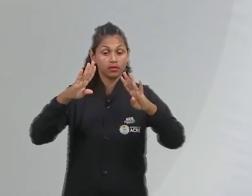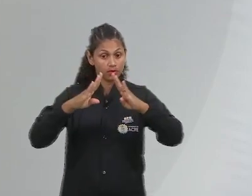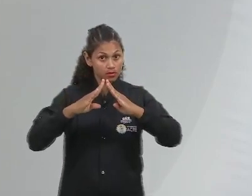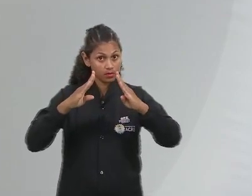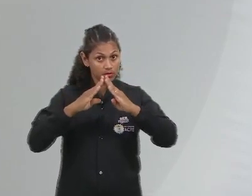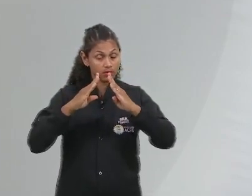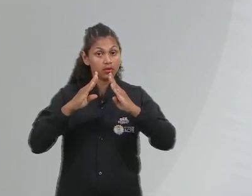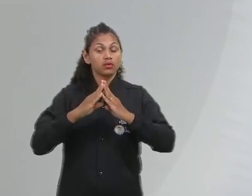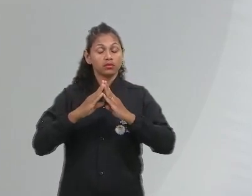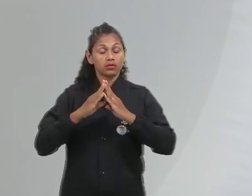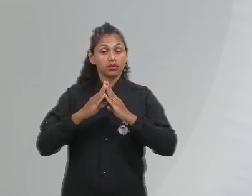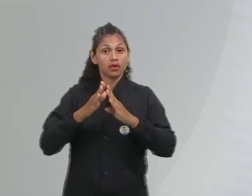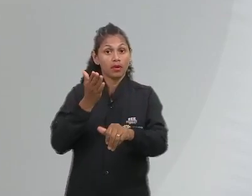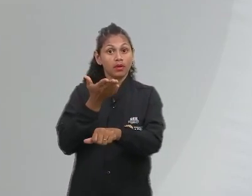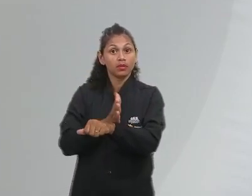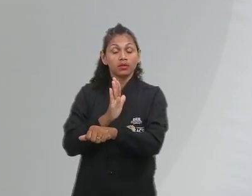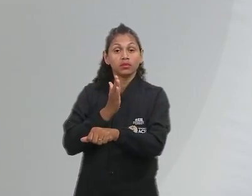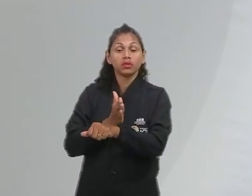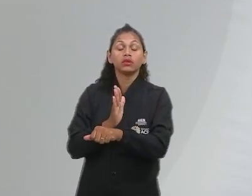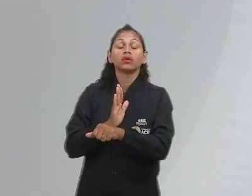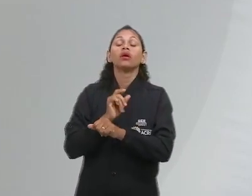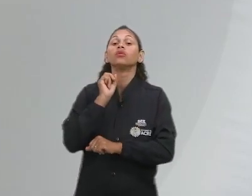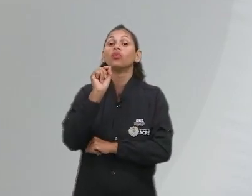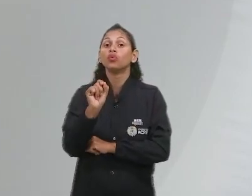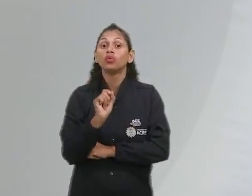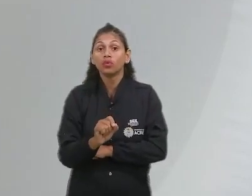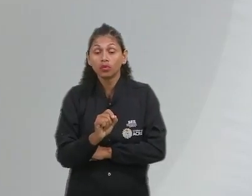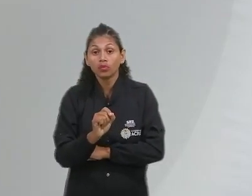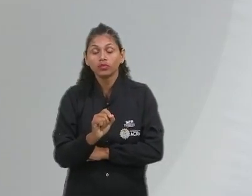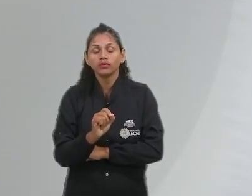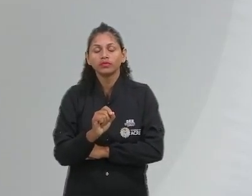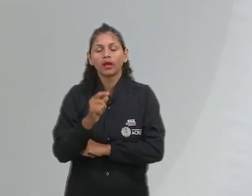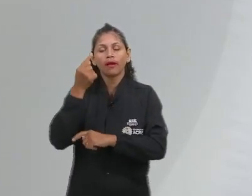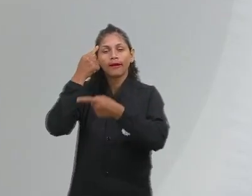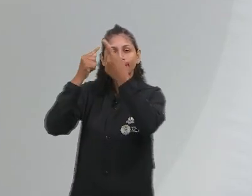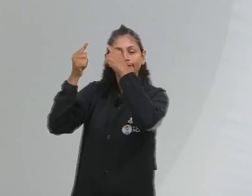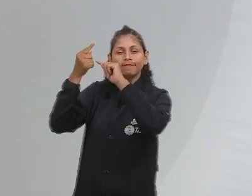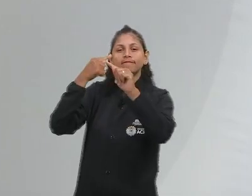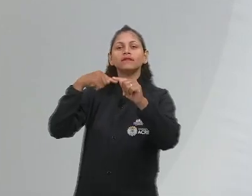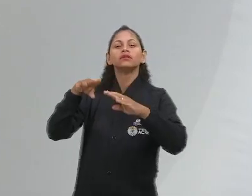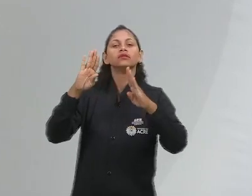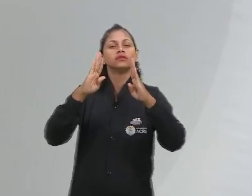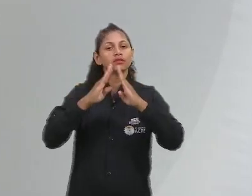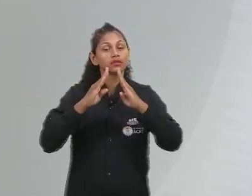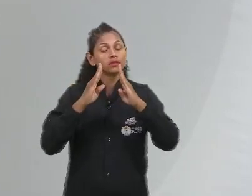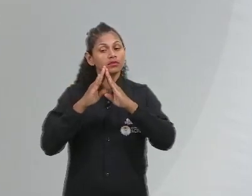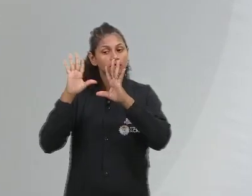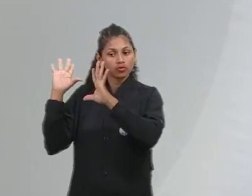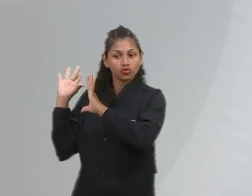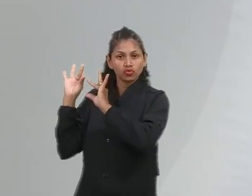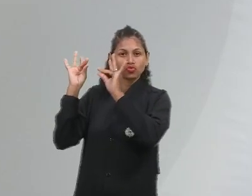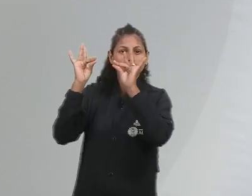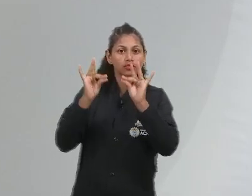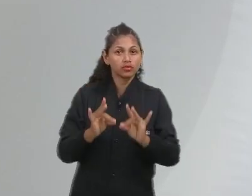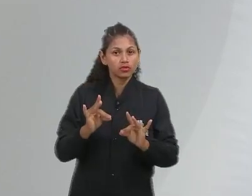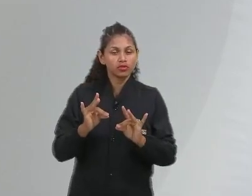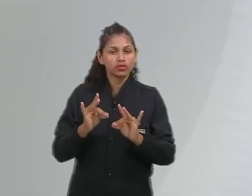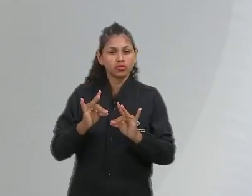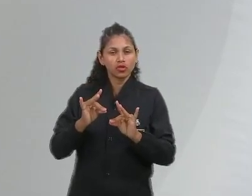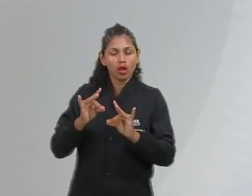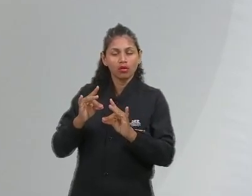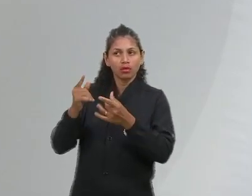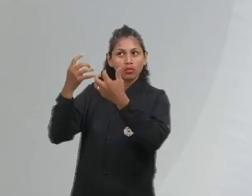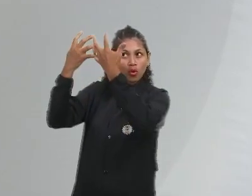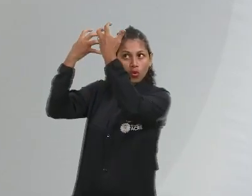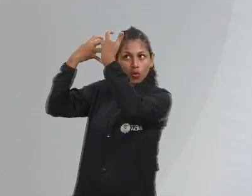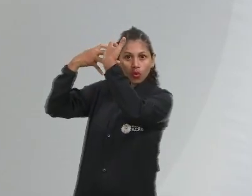estamos colocando em prática nada mais, nada menos do que a ideia de casa que a gente trouxe do mundo das ideias, do